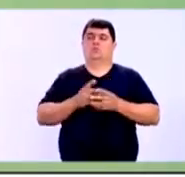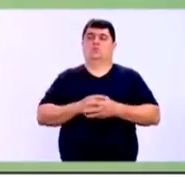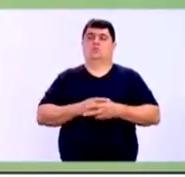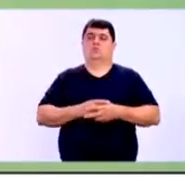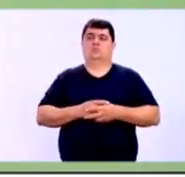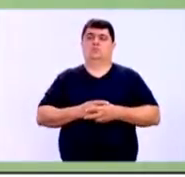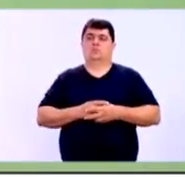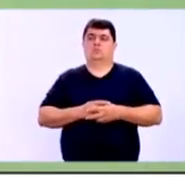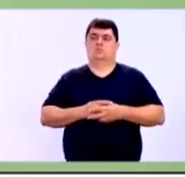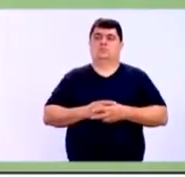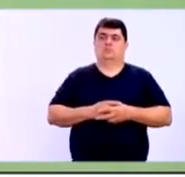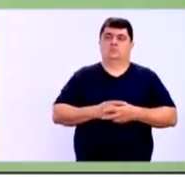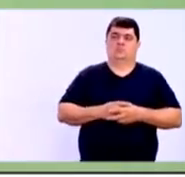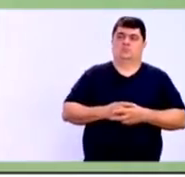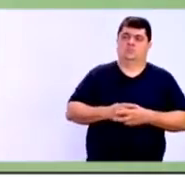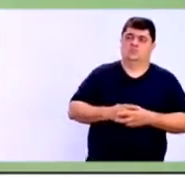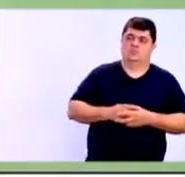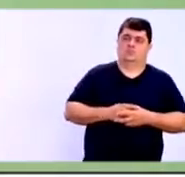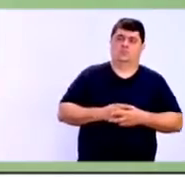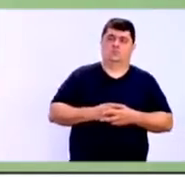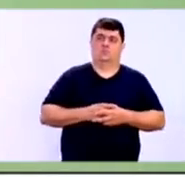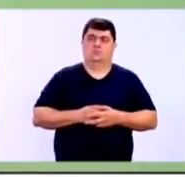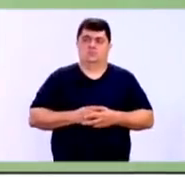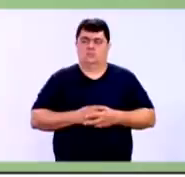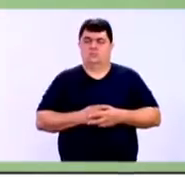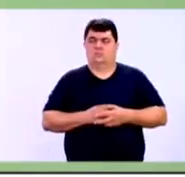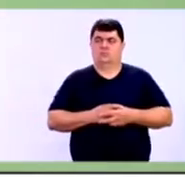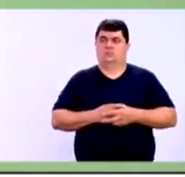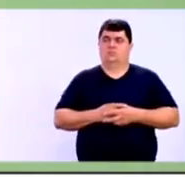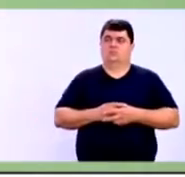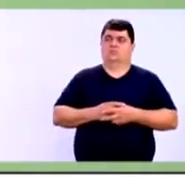eu consegui com aquela venda daquele produto. Então,